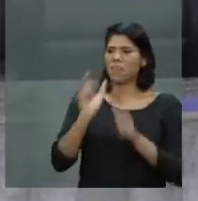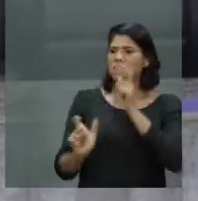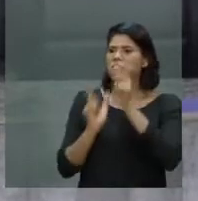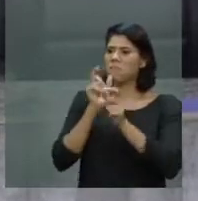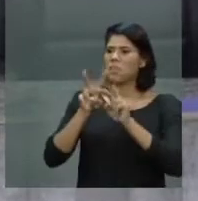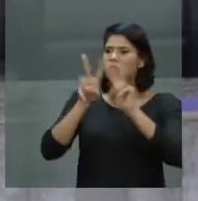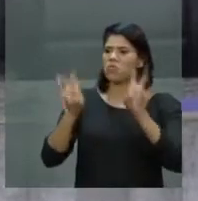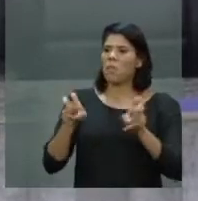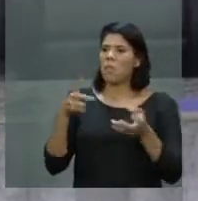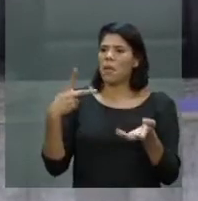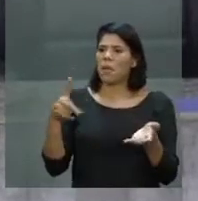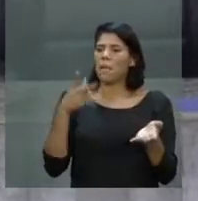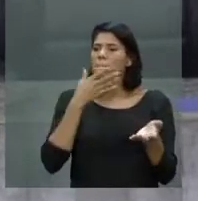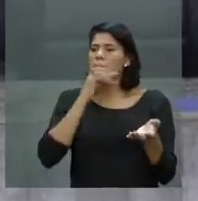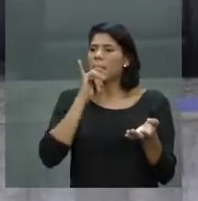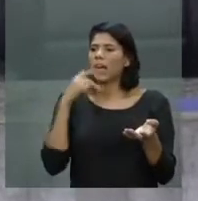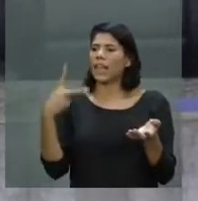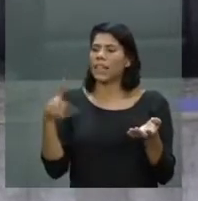cruel, vil,